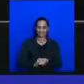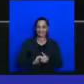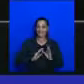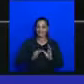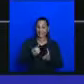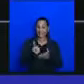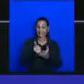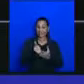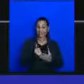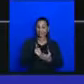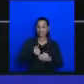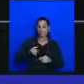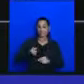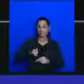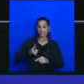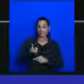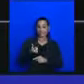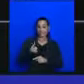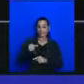Já chegou, é o número